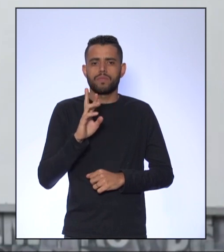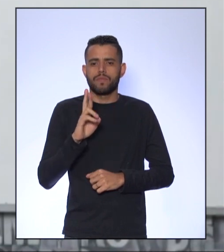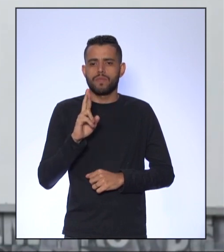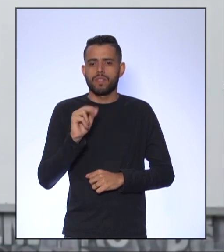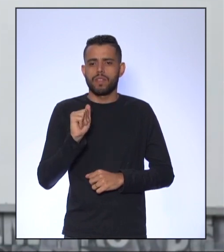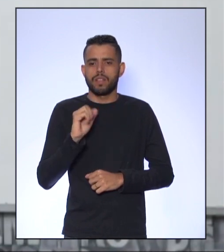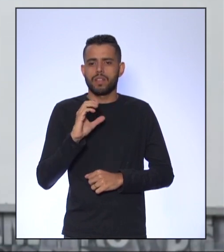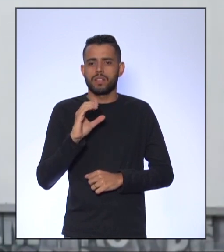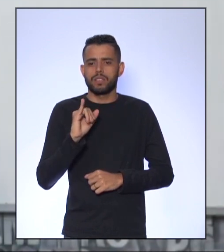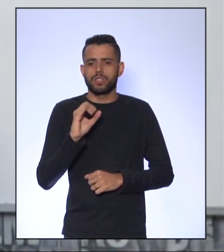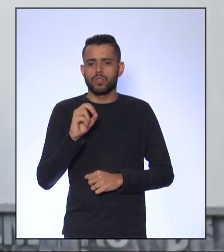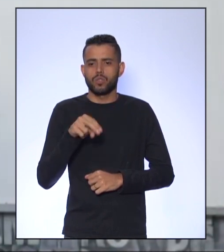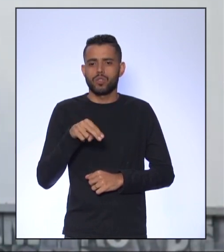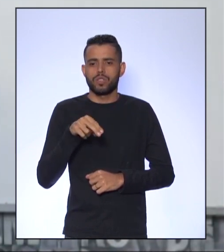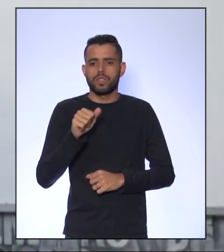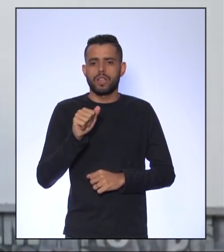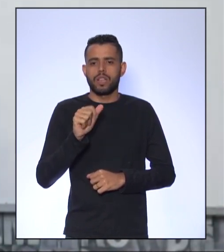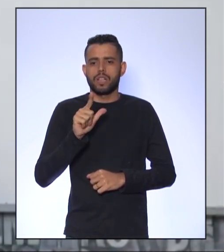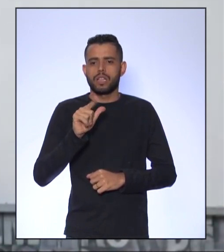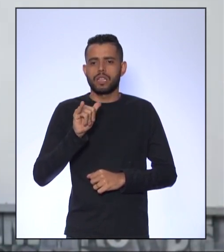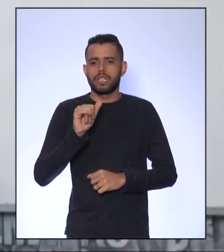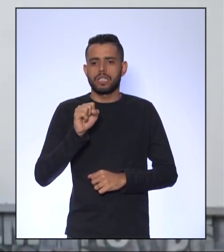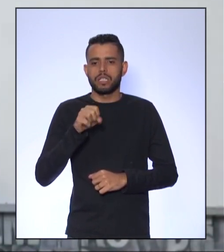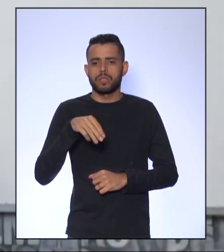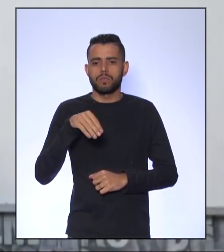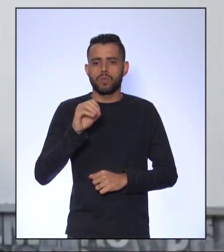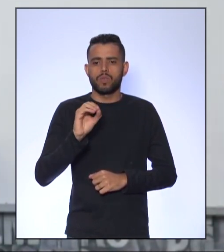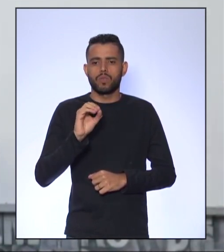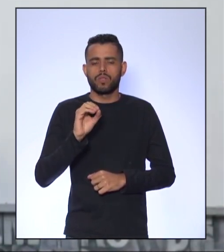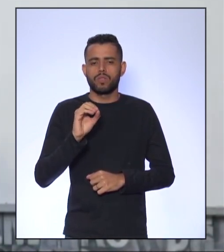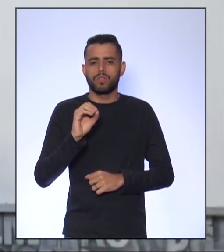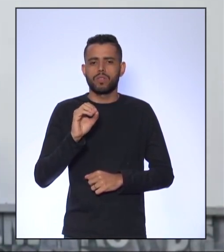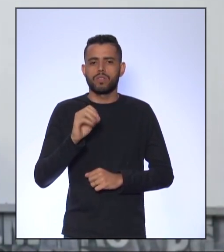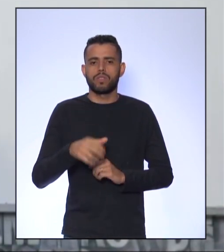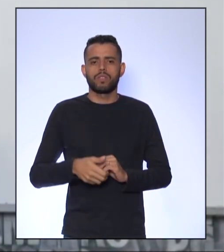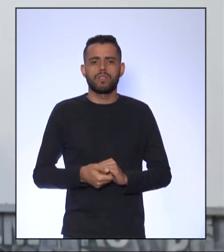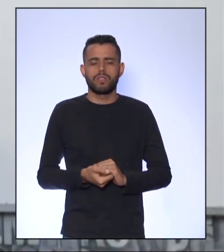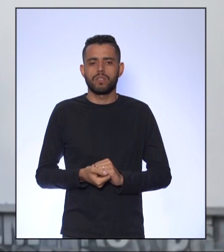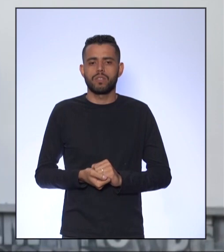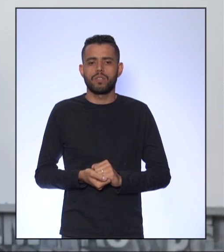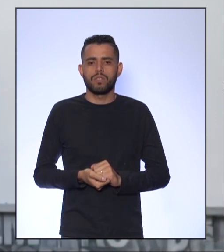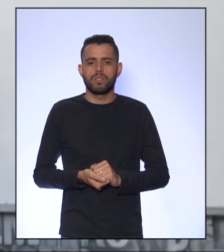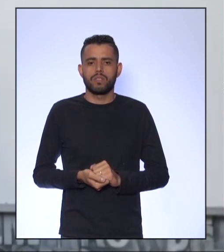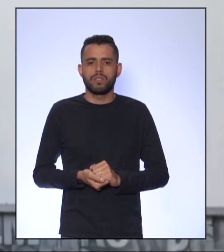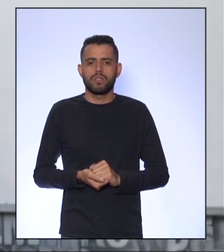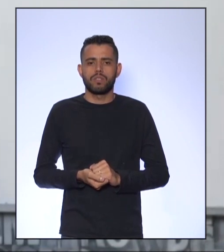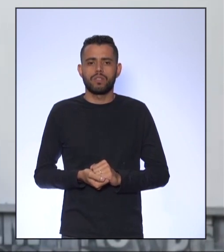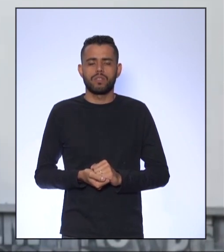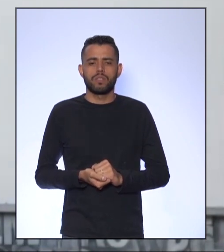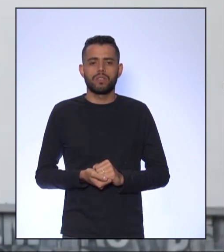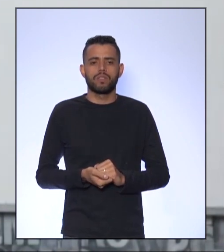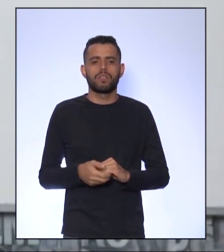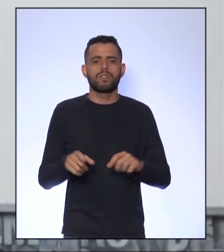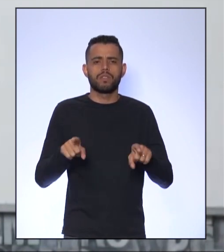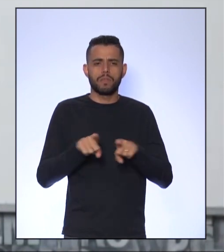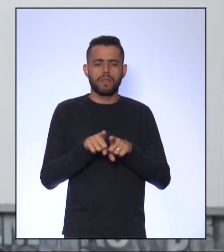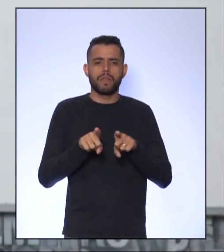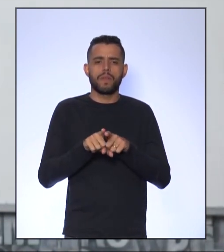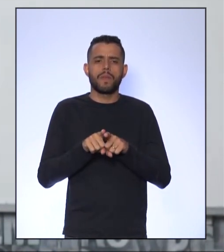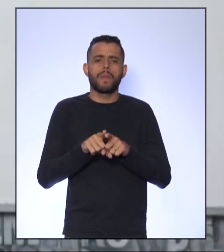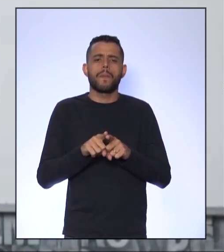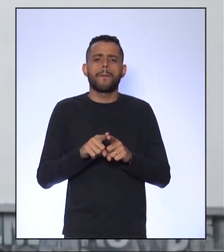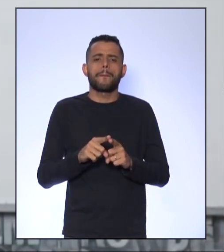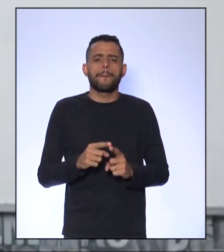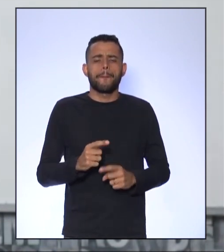racionalismo valoriza e exalta o homem e deixa, por exemplo, o movimento empírico